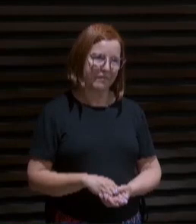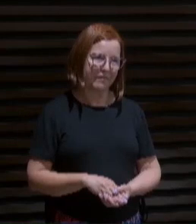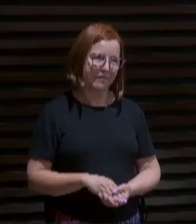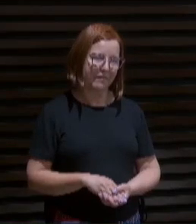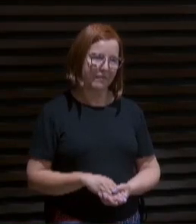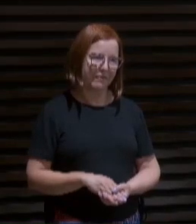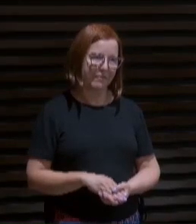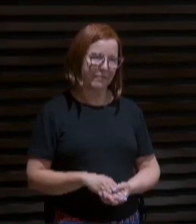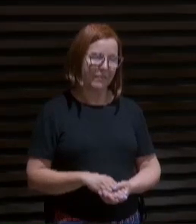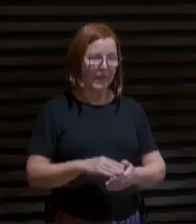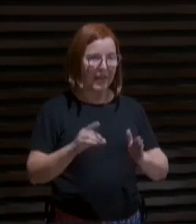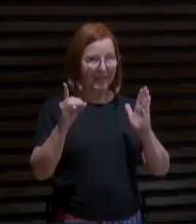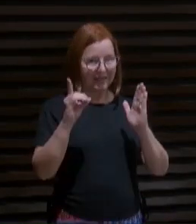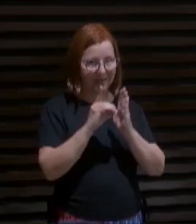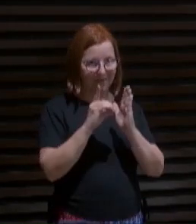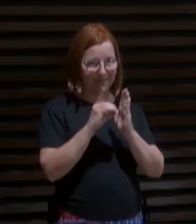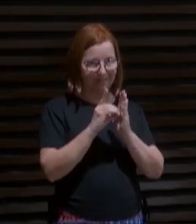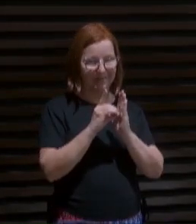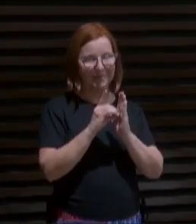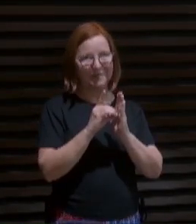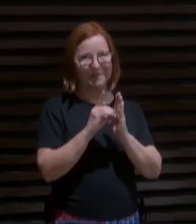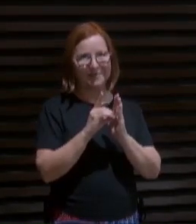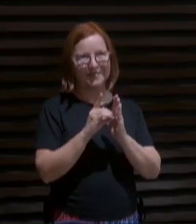Em Deuteronômio,